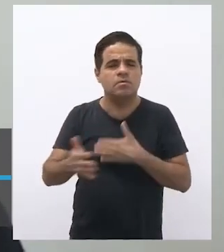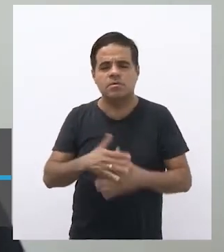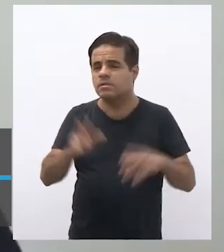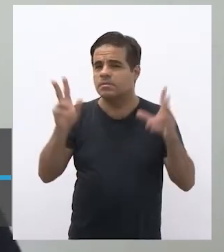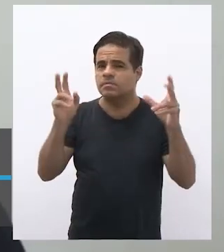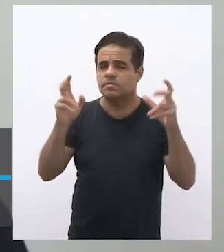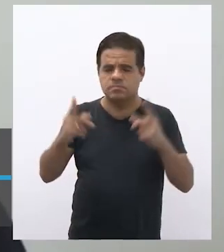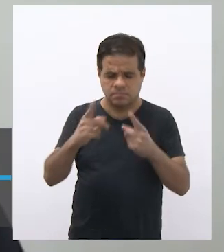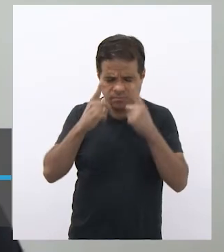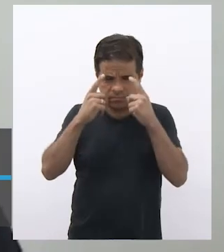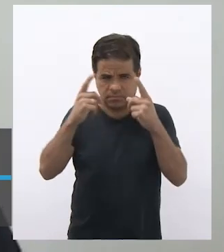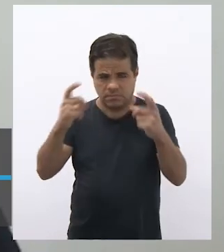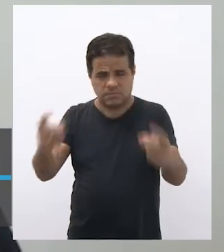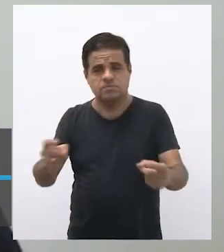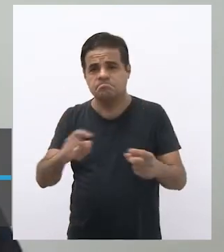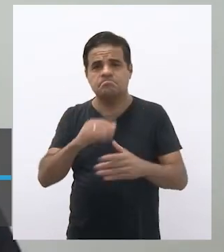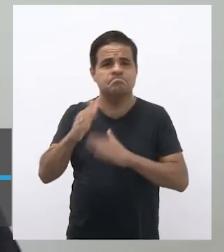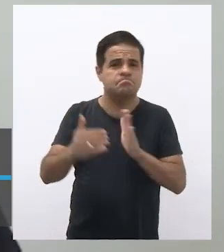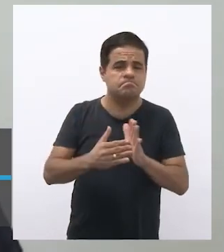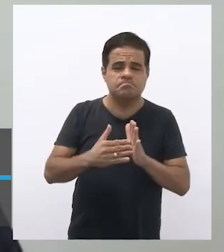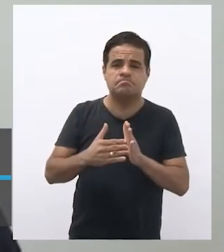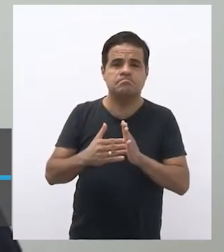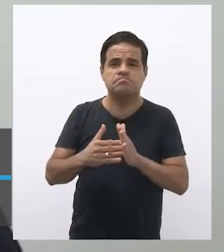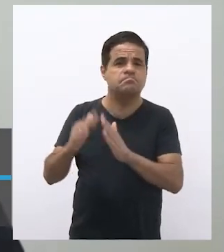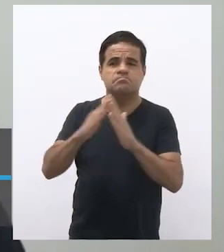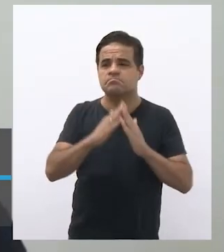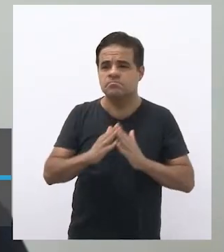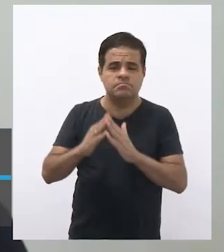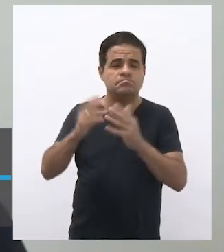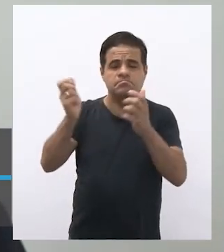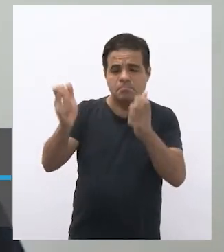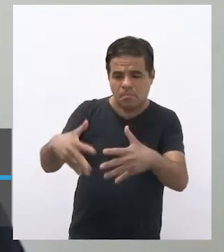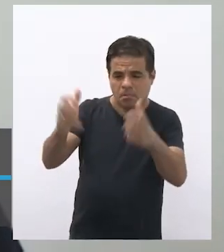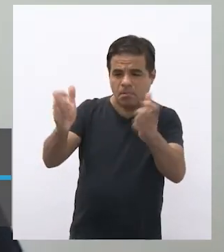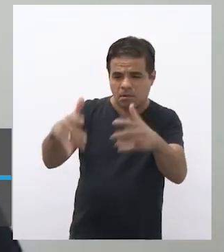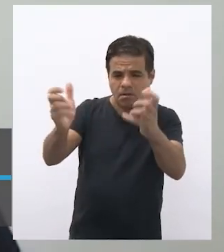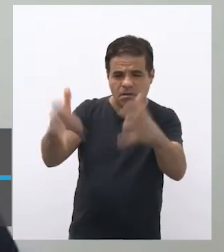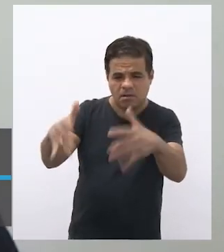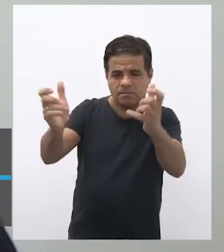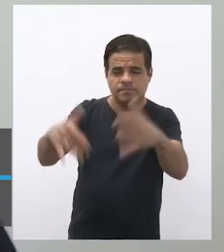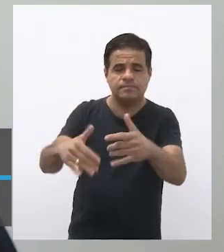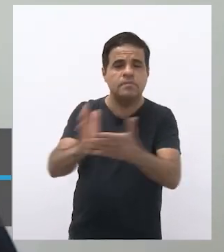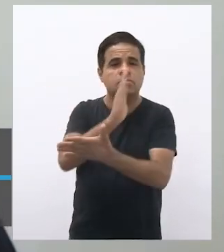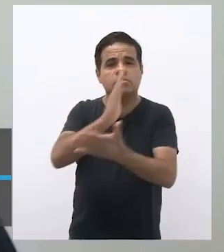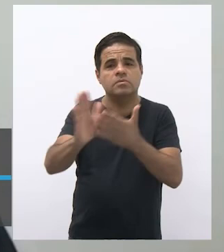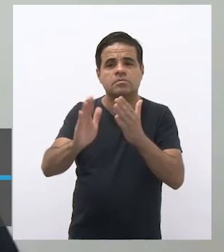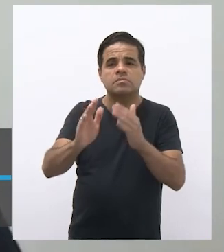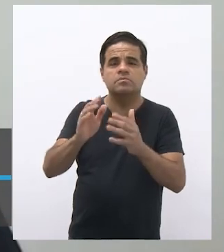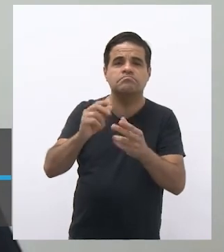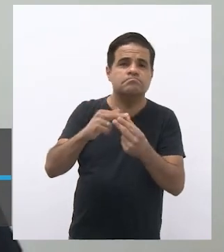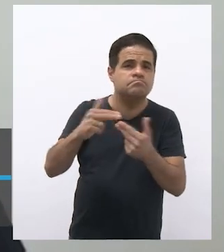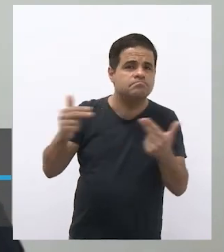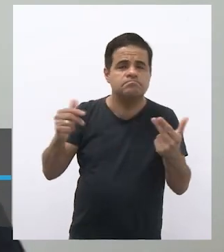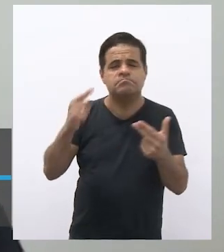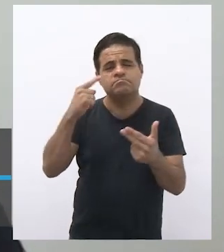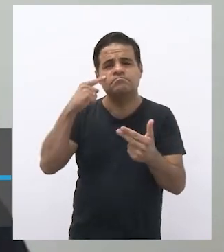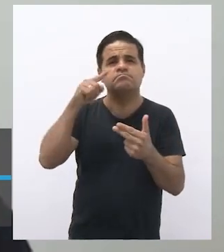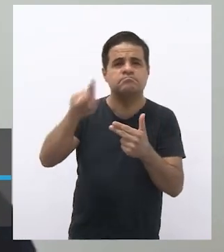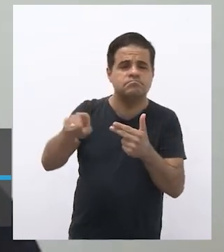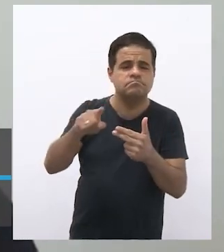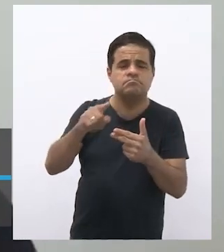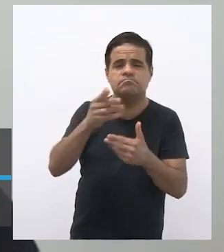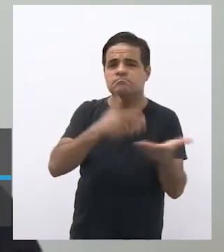violência de gênero ou violência doméstica, explicar um pouquinho também alguns pressupostos que eu considero que são